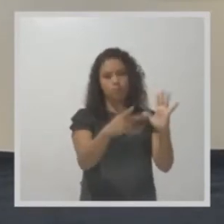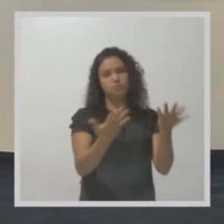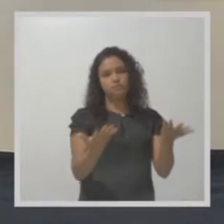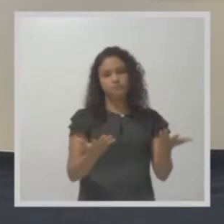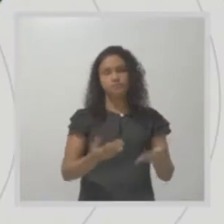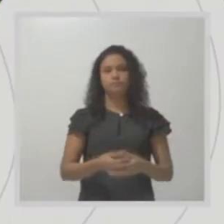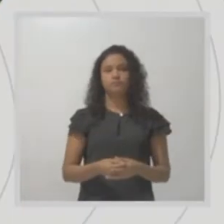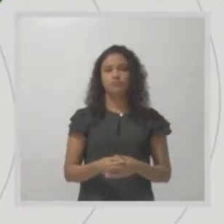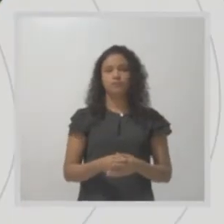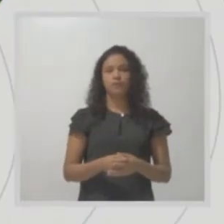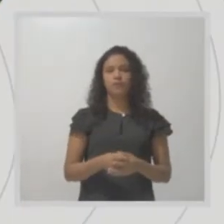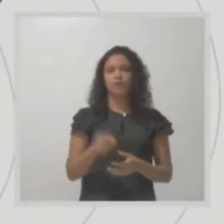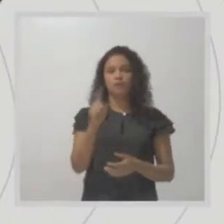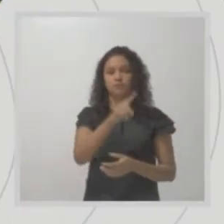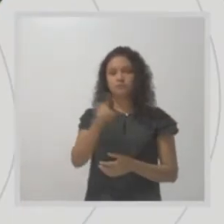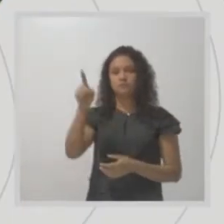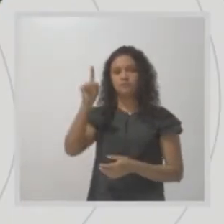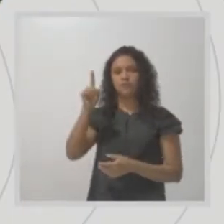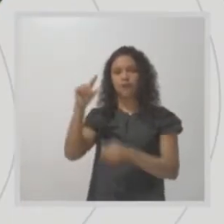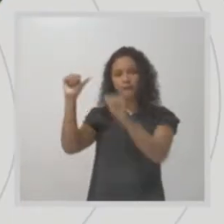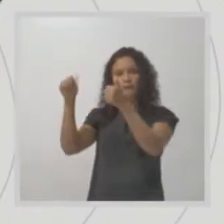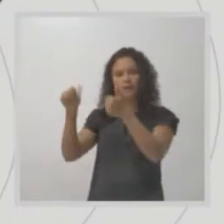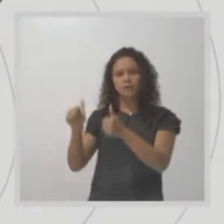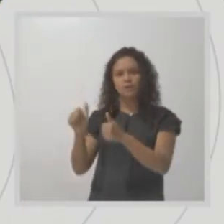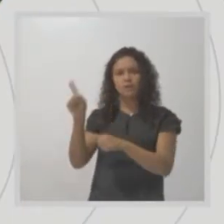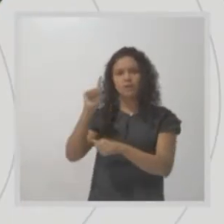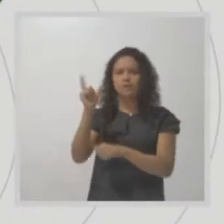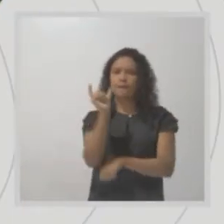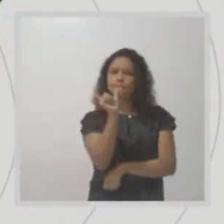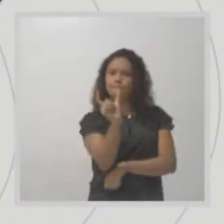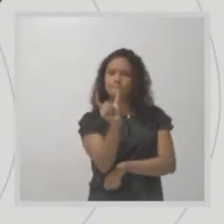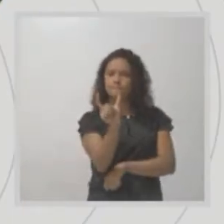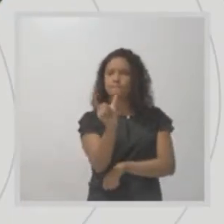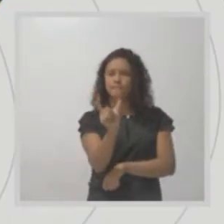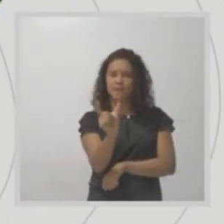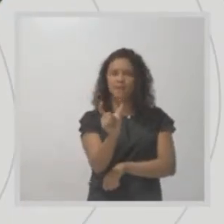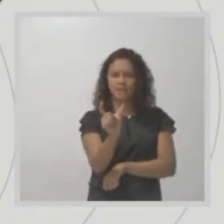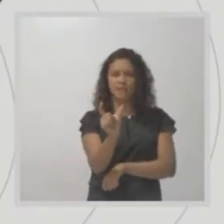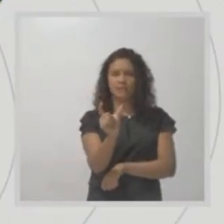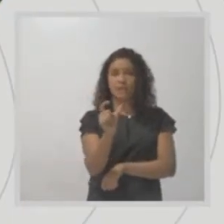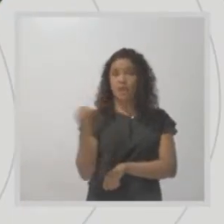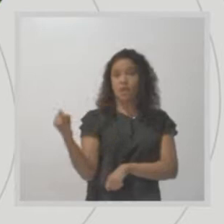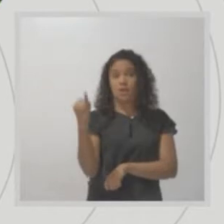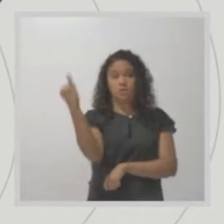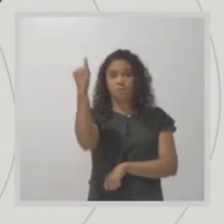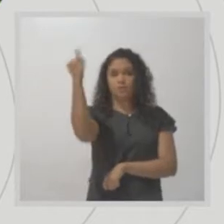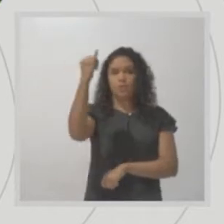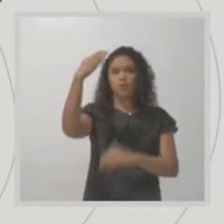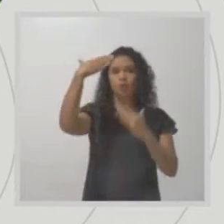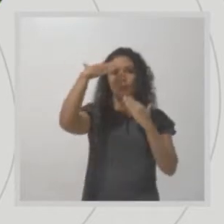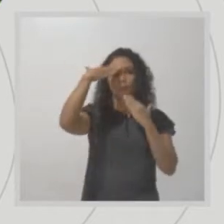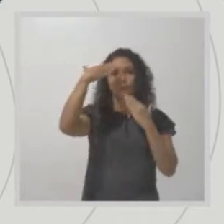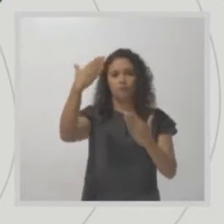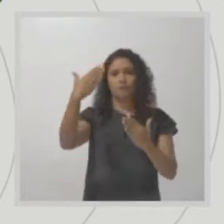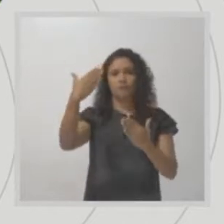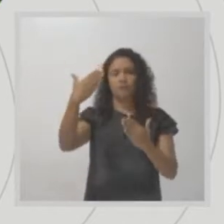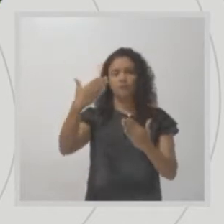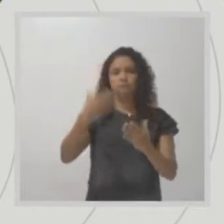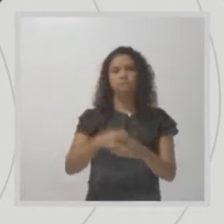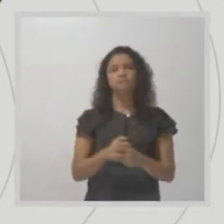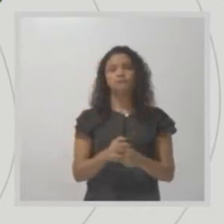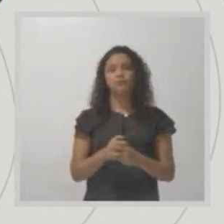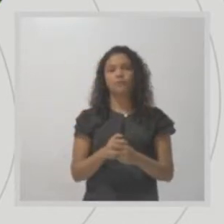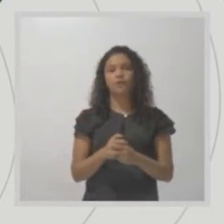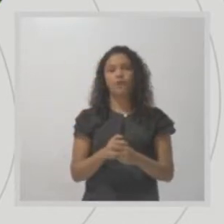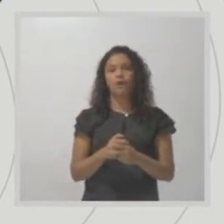Vocês têm uma imagem agora dessa palavrinha que é essencial no nosso vocabulário, que é obrigada, obrigado, e em